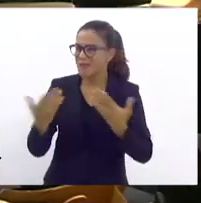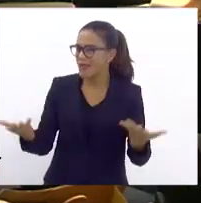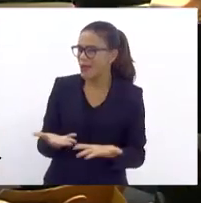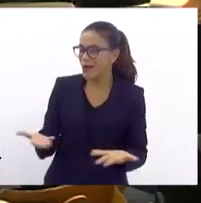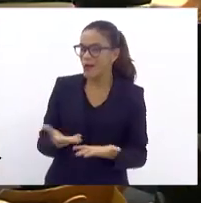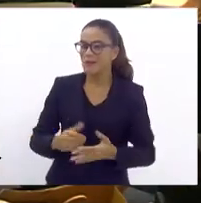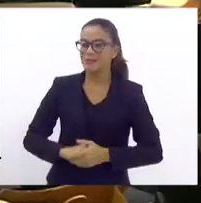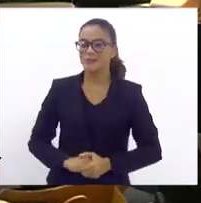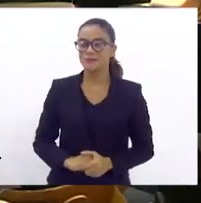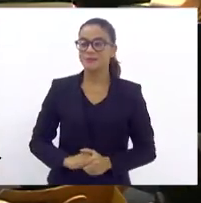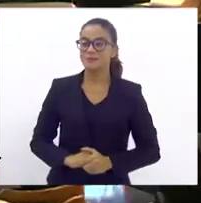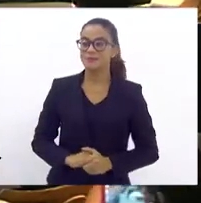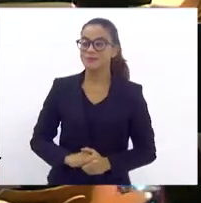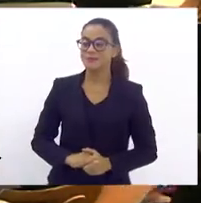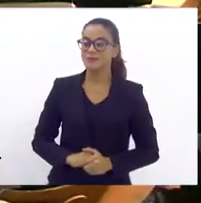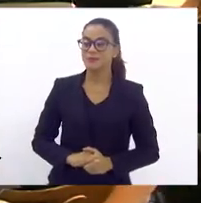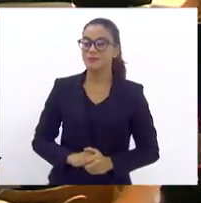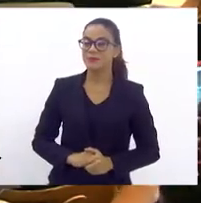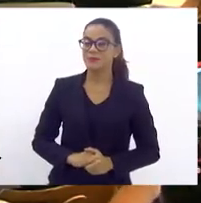e